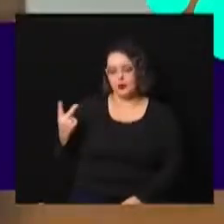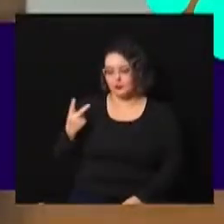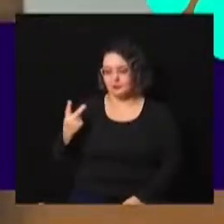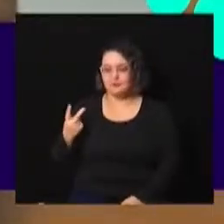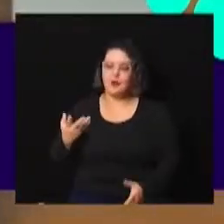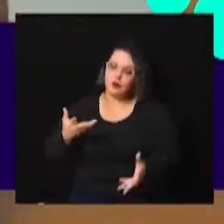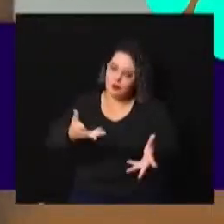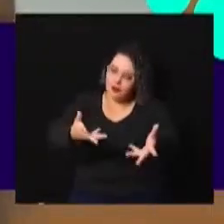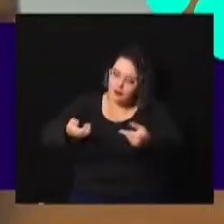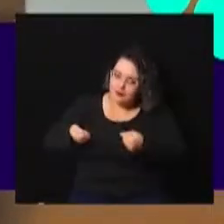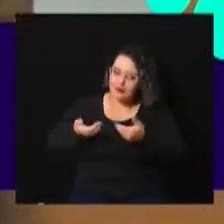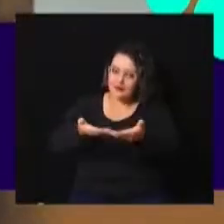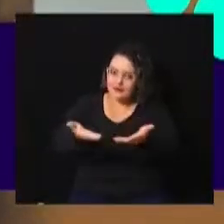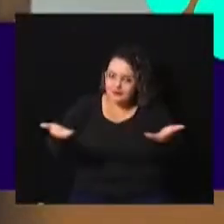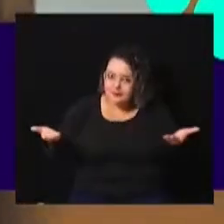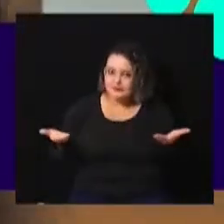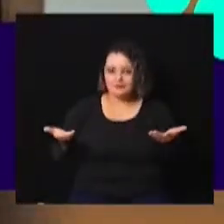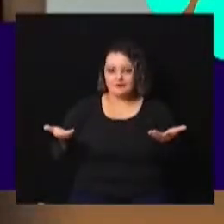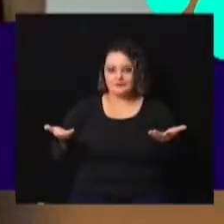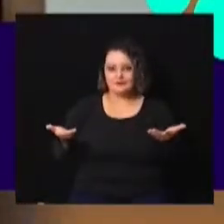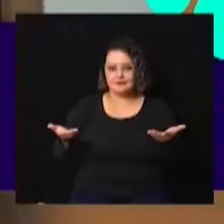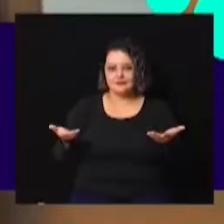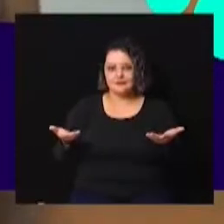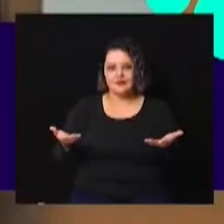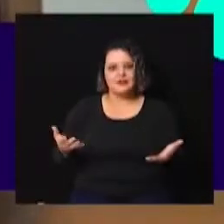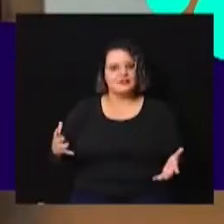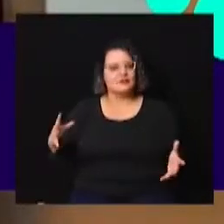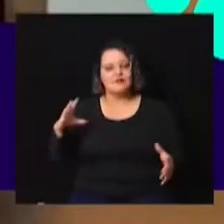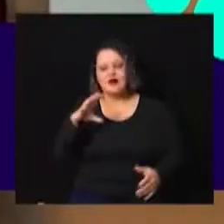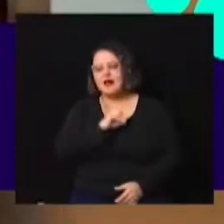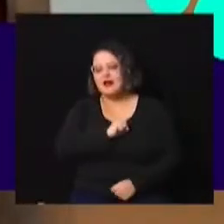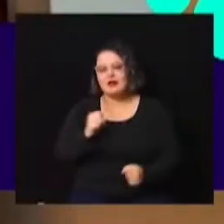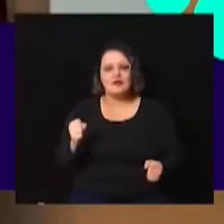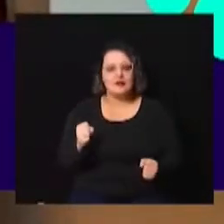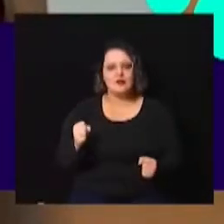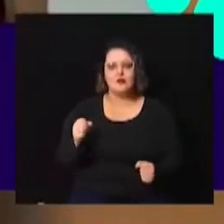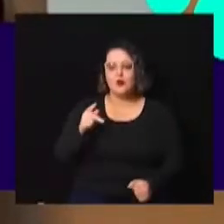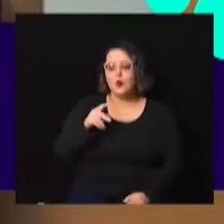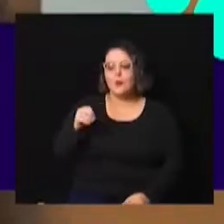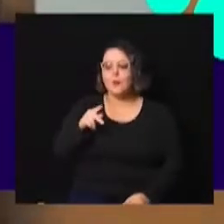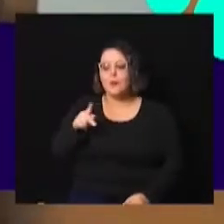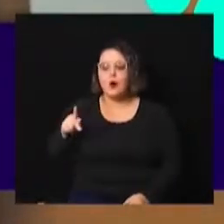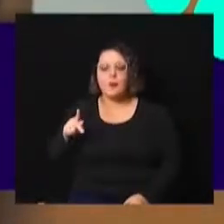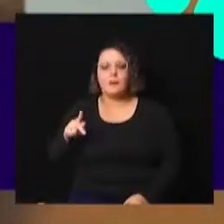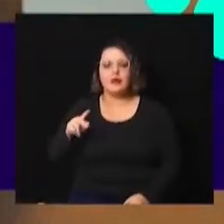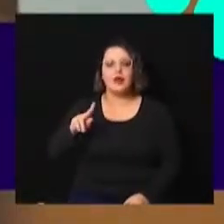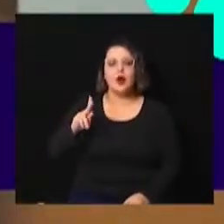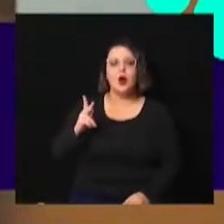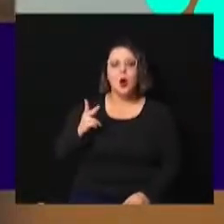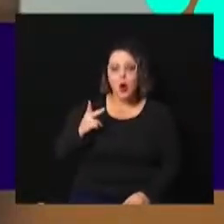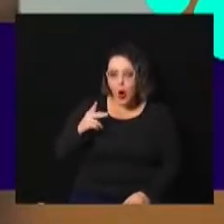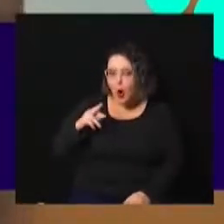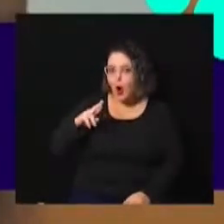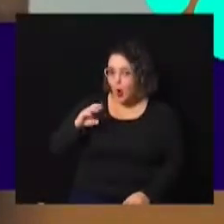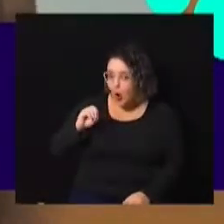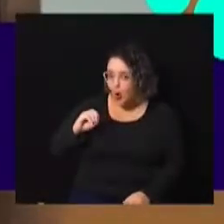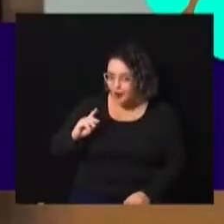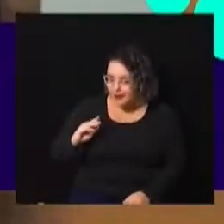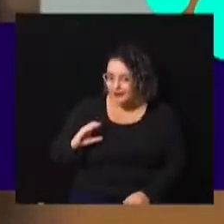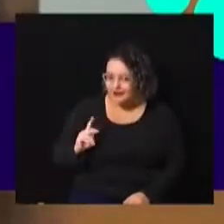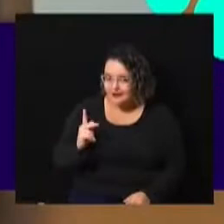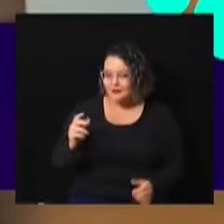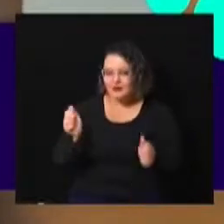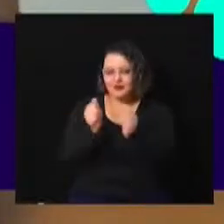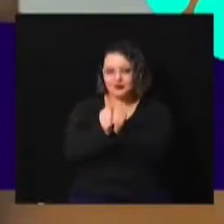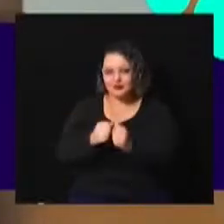Ciotti, convida Kiko Zambianchi, esse queridaço do pop rock nacional, um ícone, um ídolo do pop rock, estará